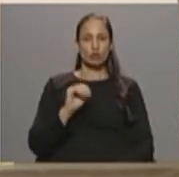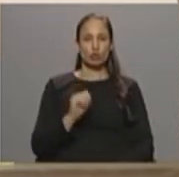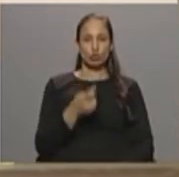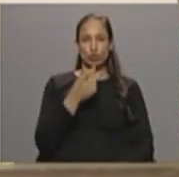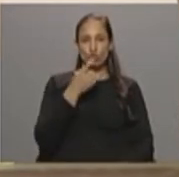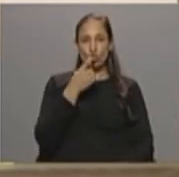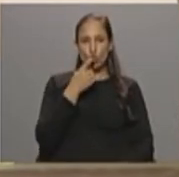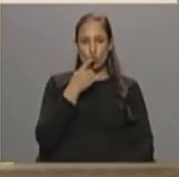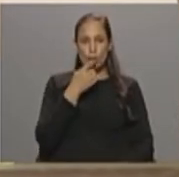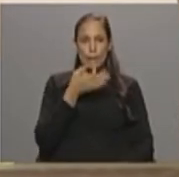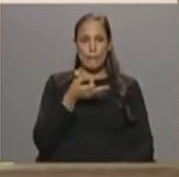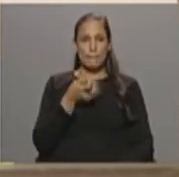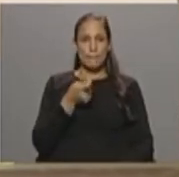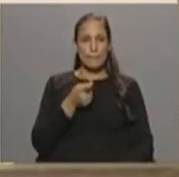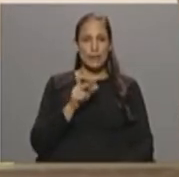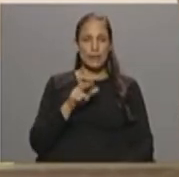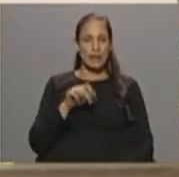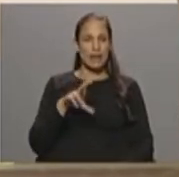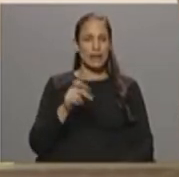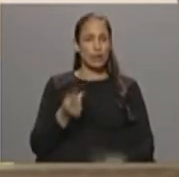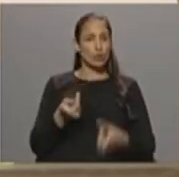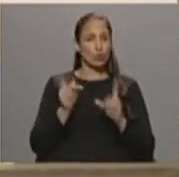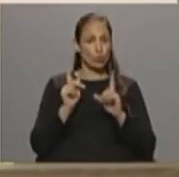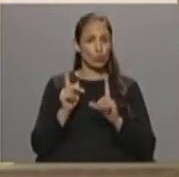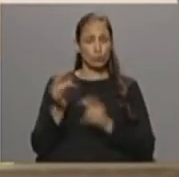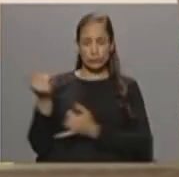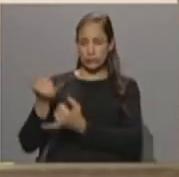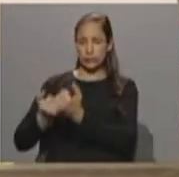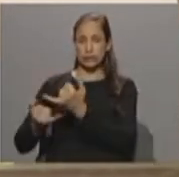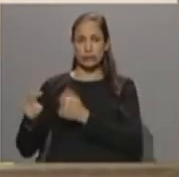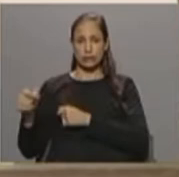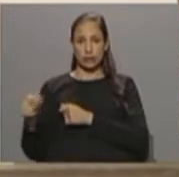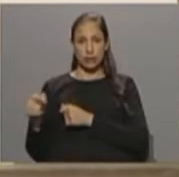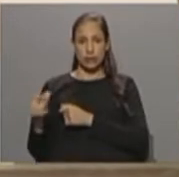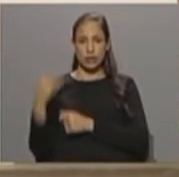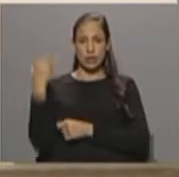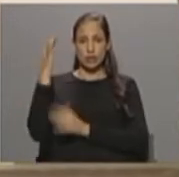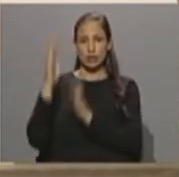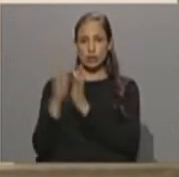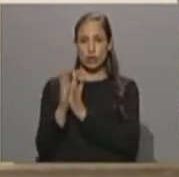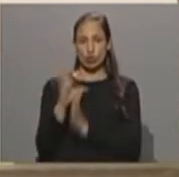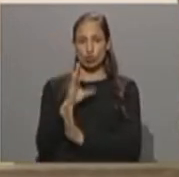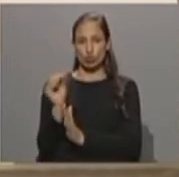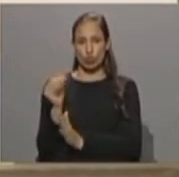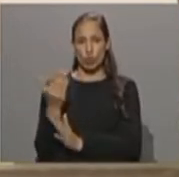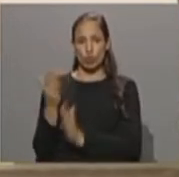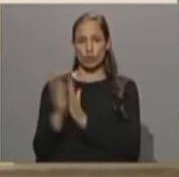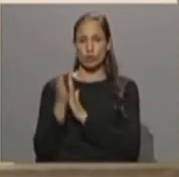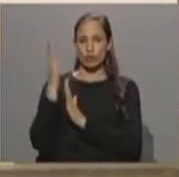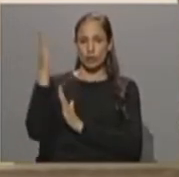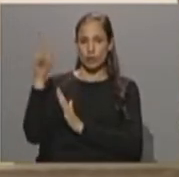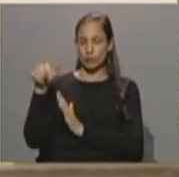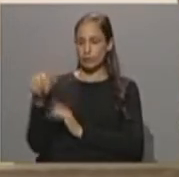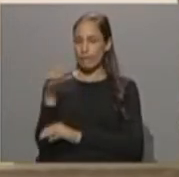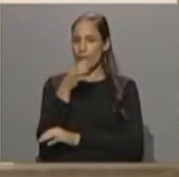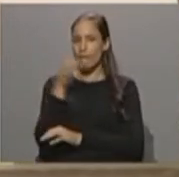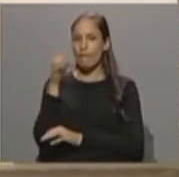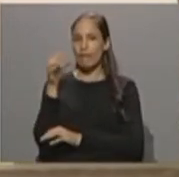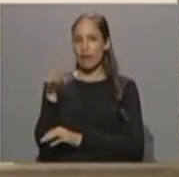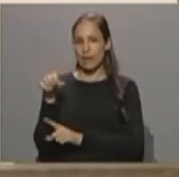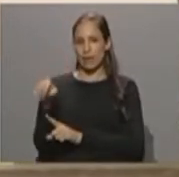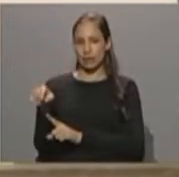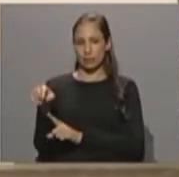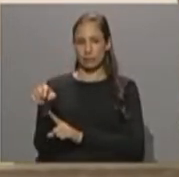lá um sacerdote da Ordem de São João de Deus, natural da ilha de Faial, e que exerce o